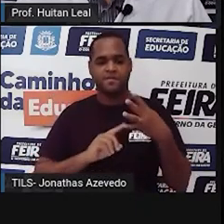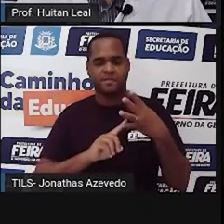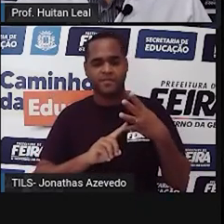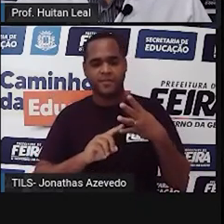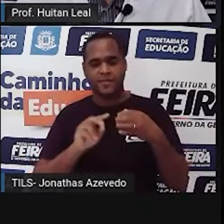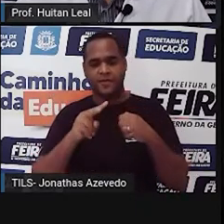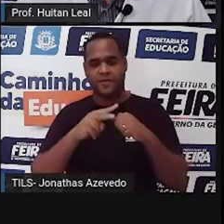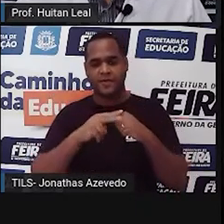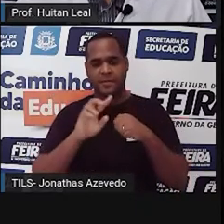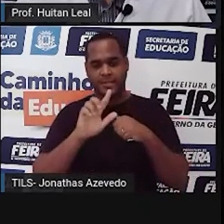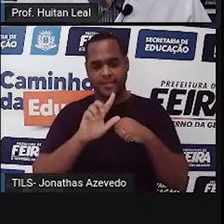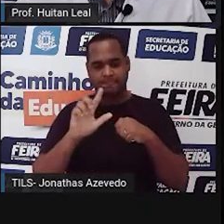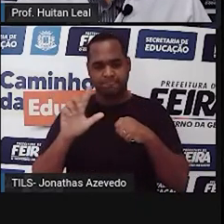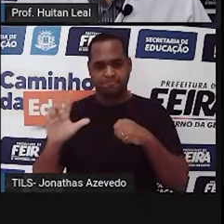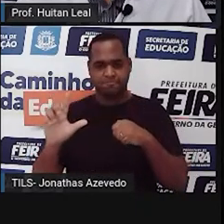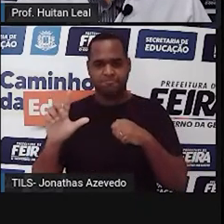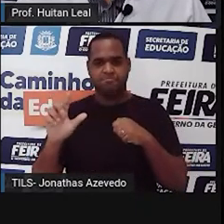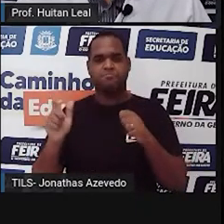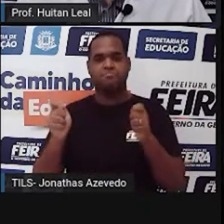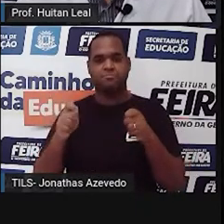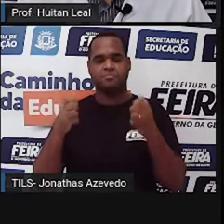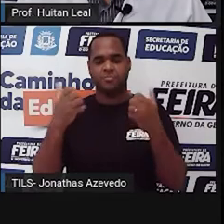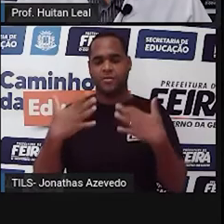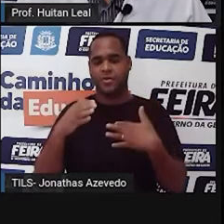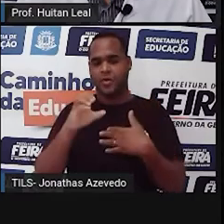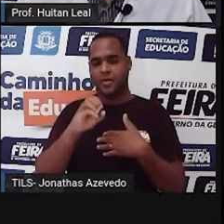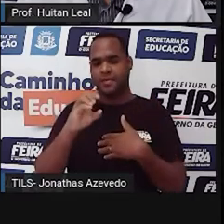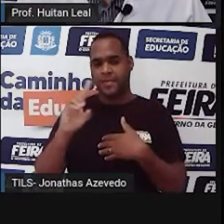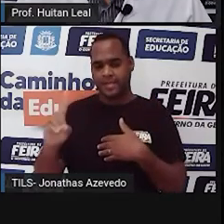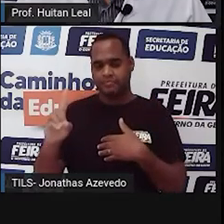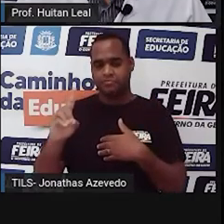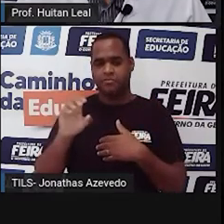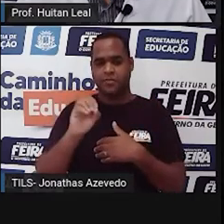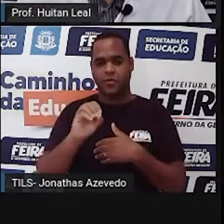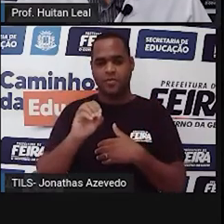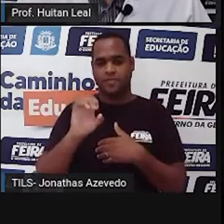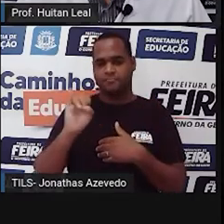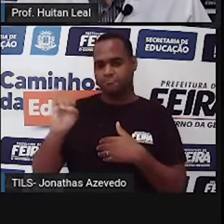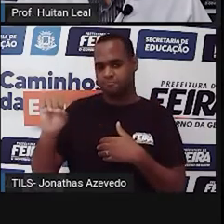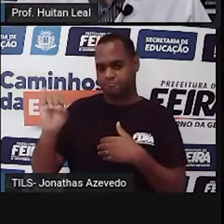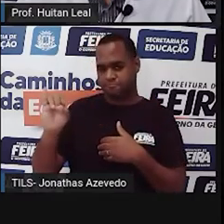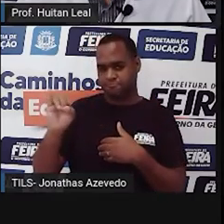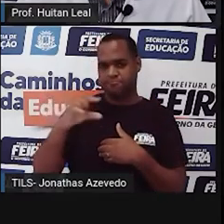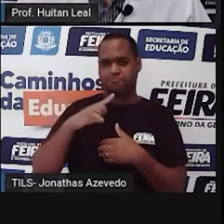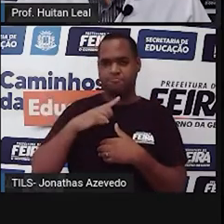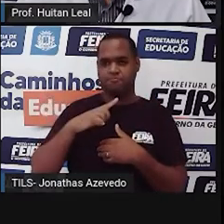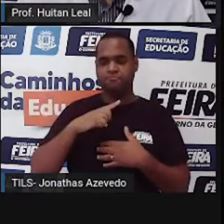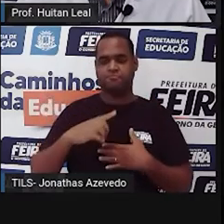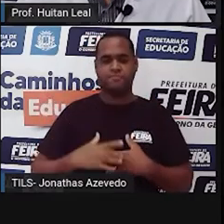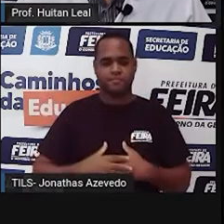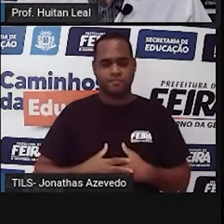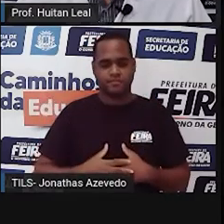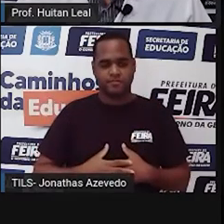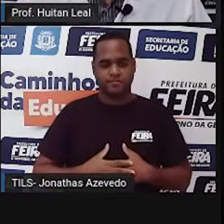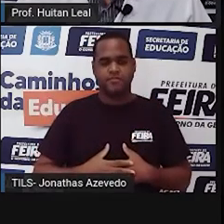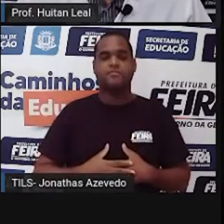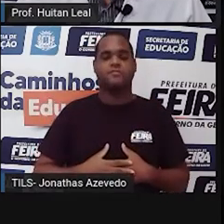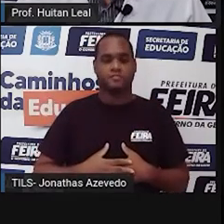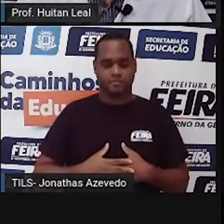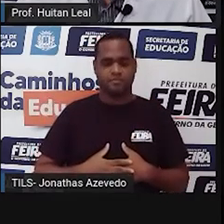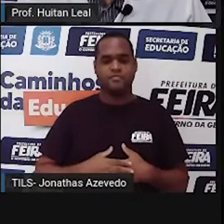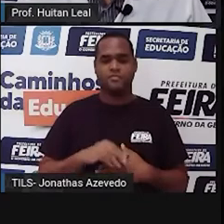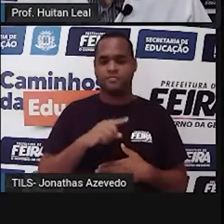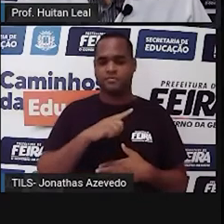têm como complemento o objeto direto, os transitivos indiretos têm como complemento o objeto indireto, e os